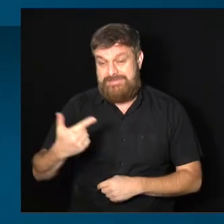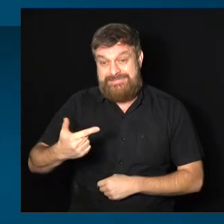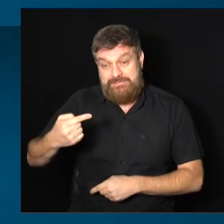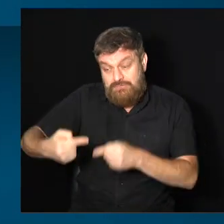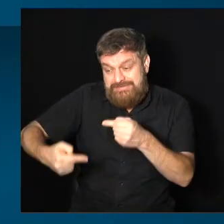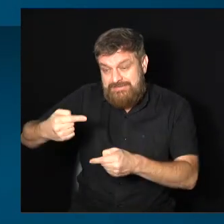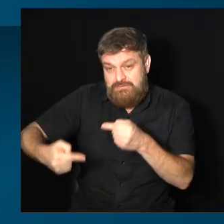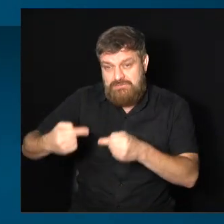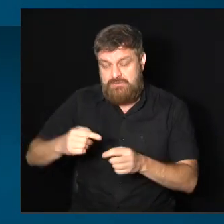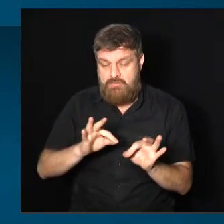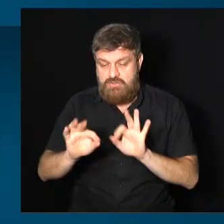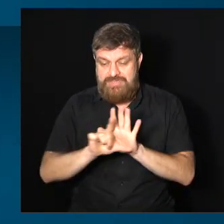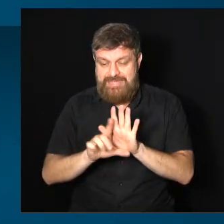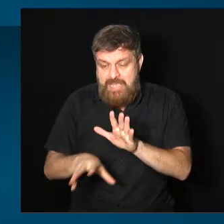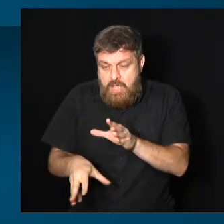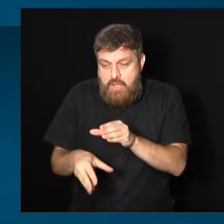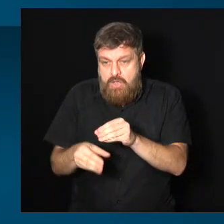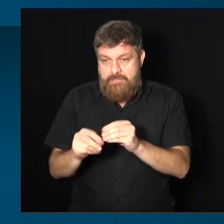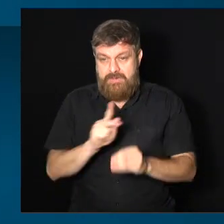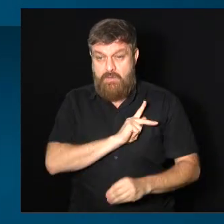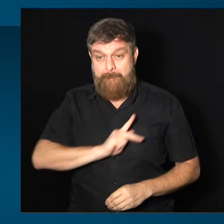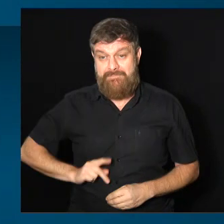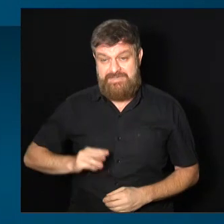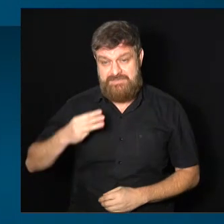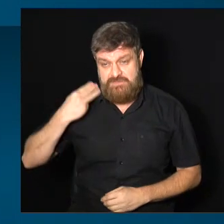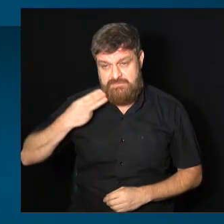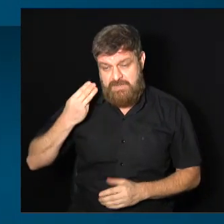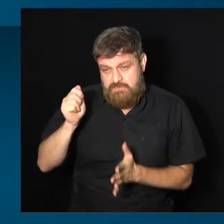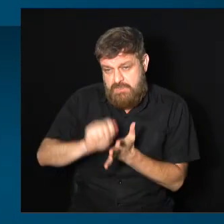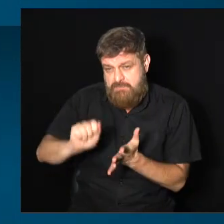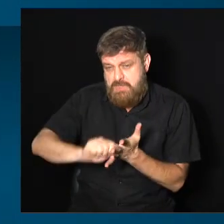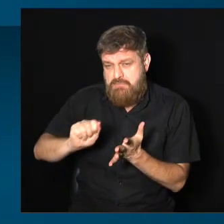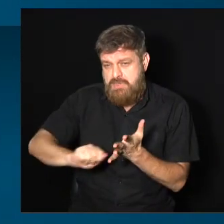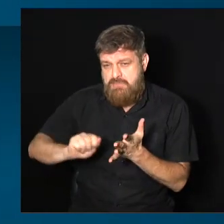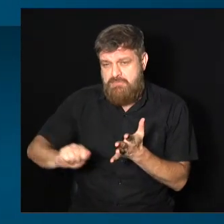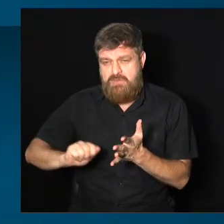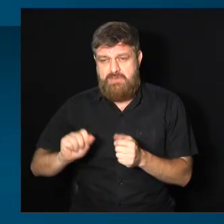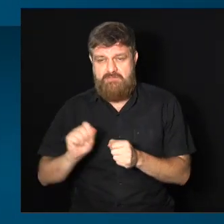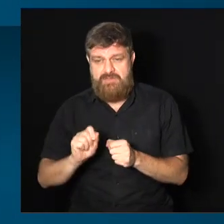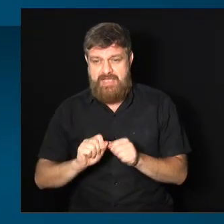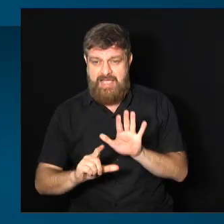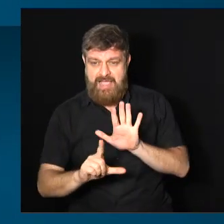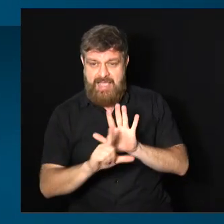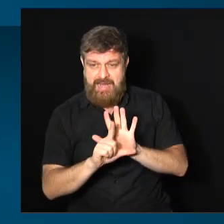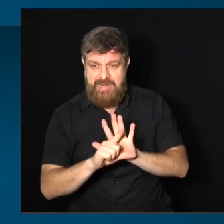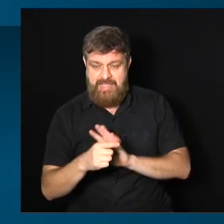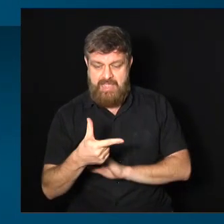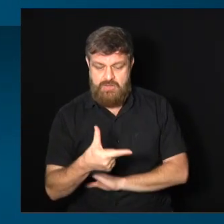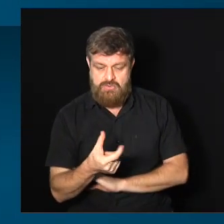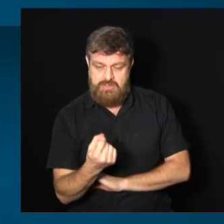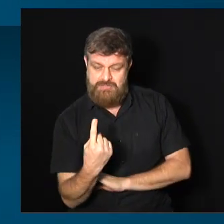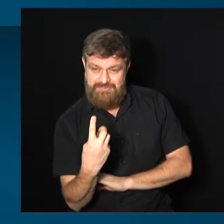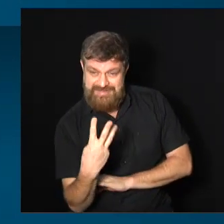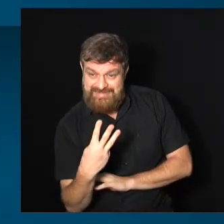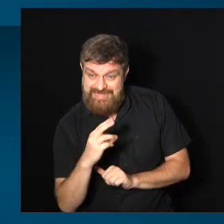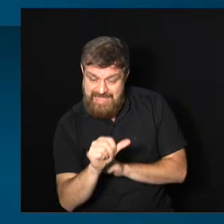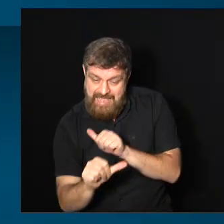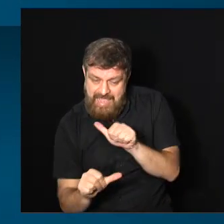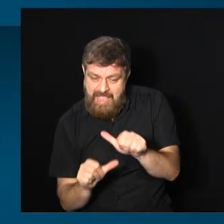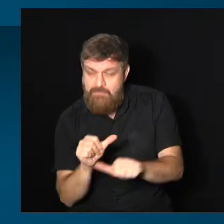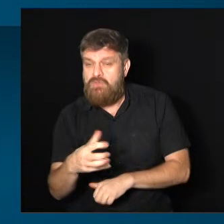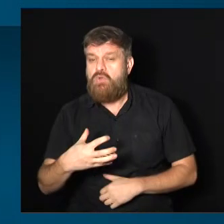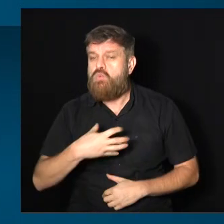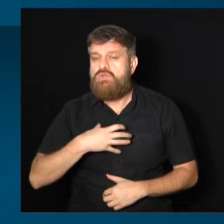lei complementar do presidente da Câmara, Marcos Bernardelli, que altera a lei de 2013, que trata das formas